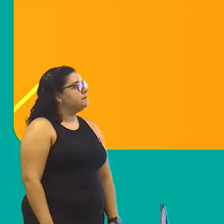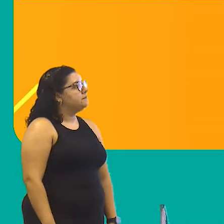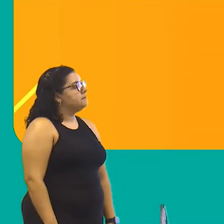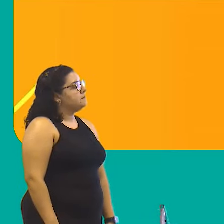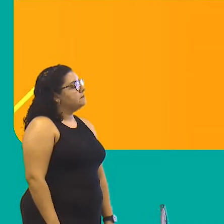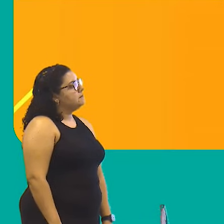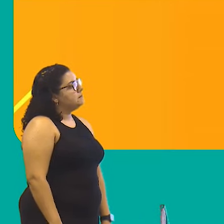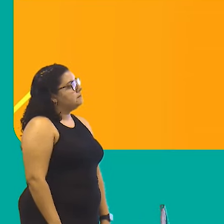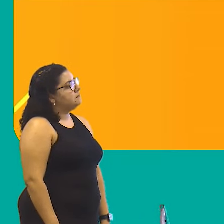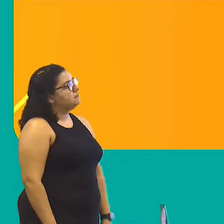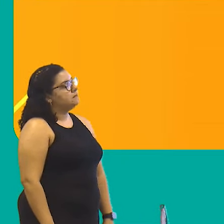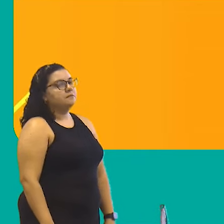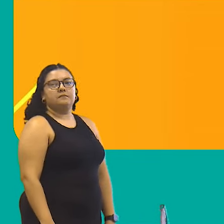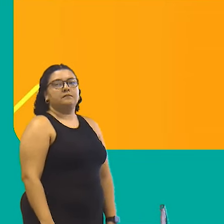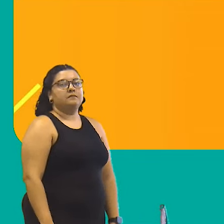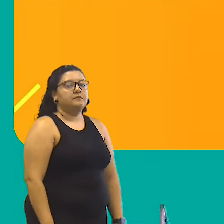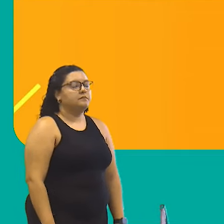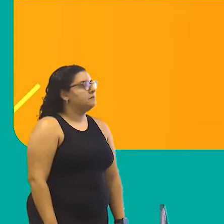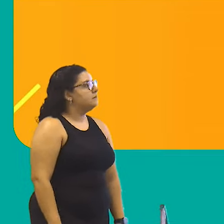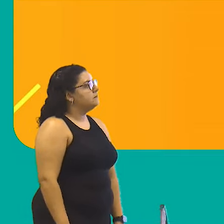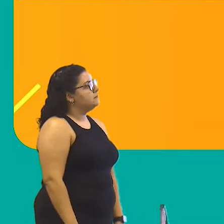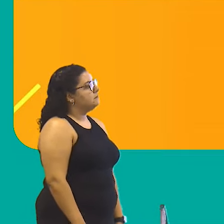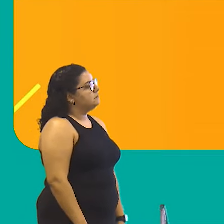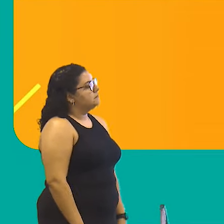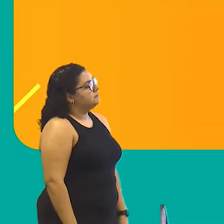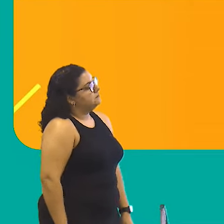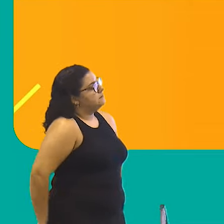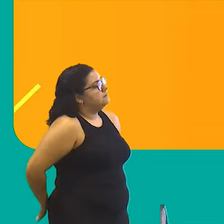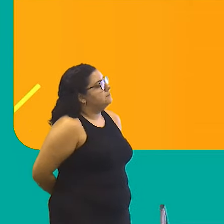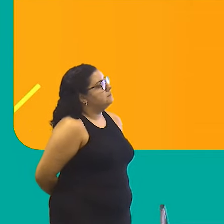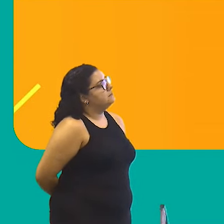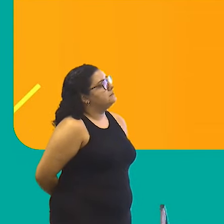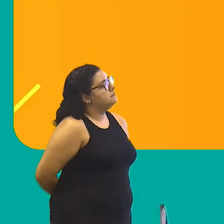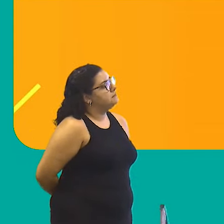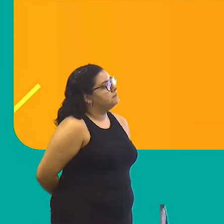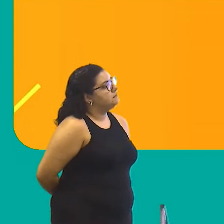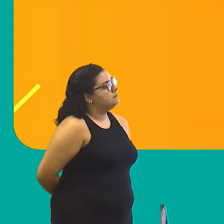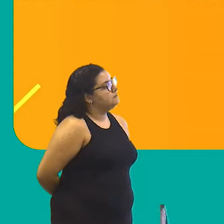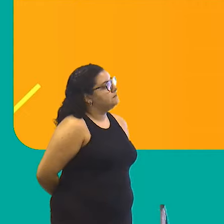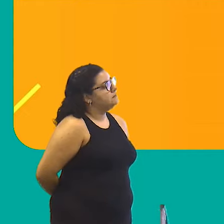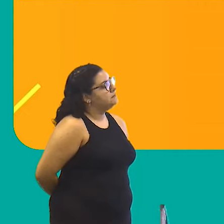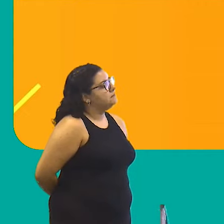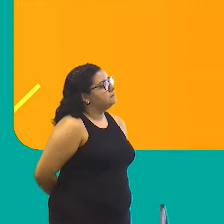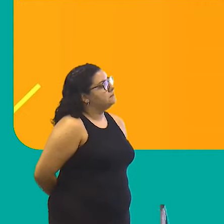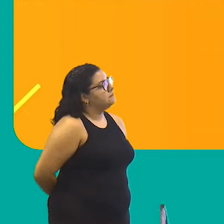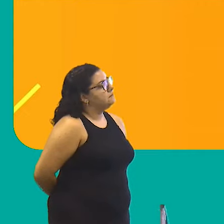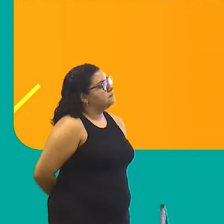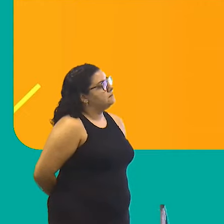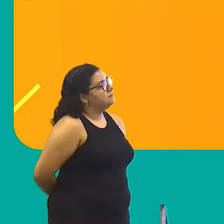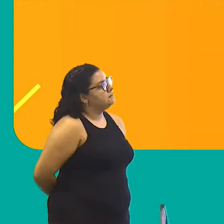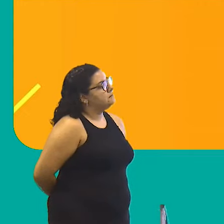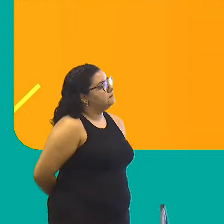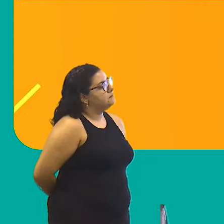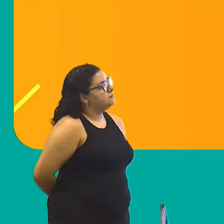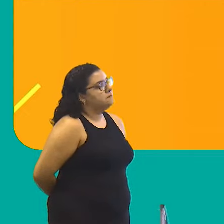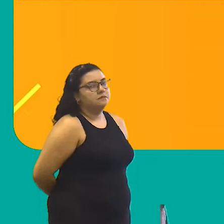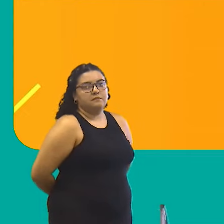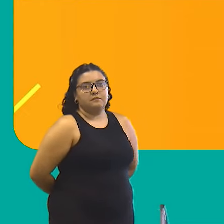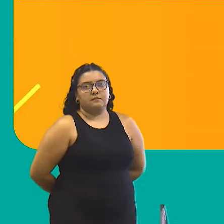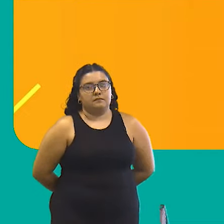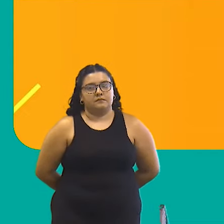Faz de conta que eu tenho uma pilha, outra pilha. Entra aqui, sai ali, entra na outra,